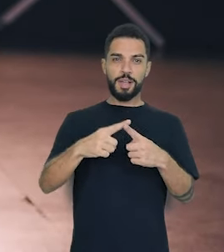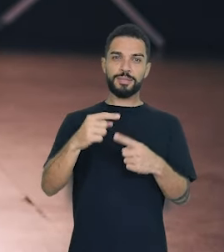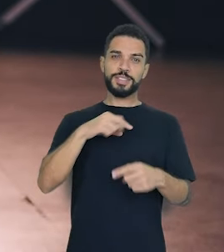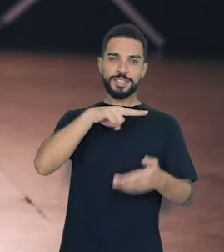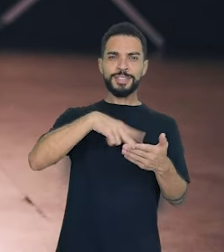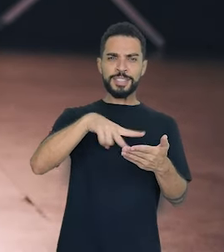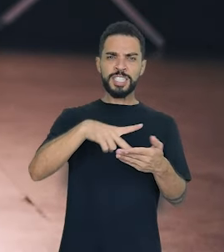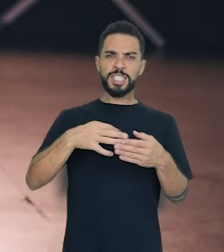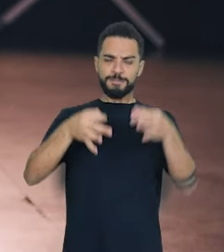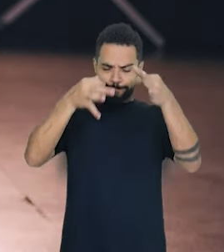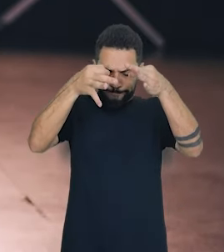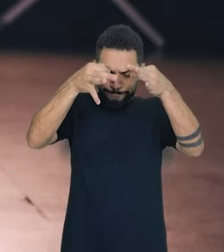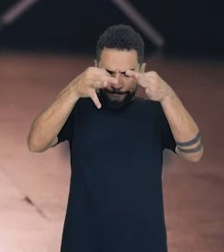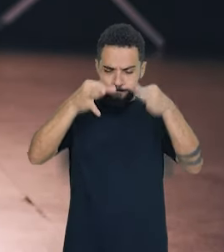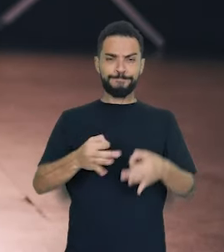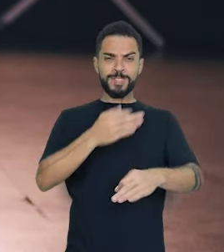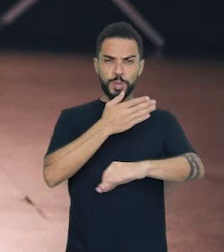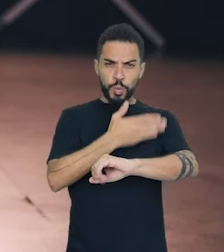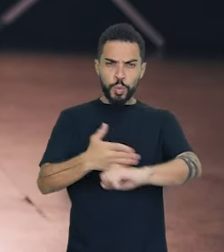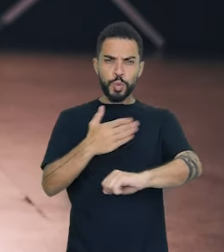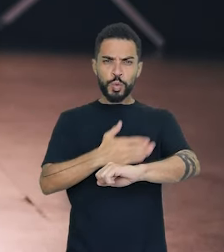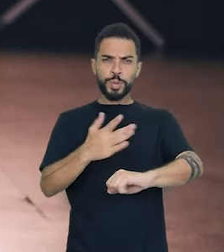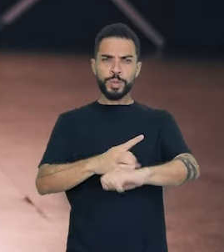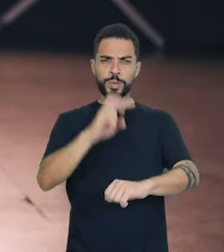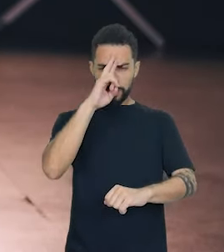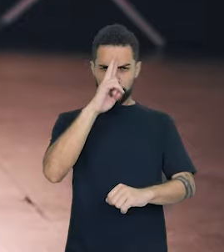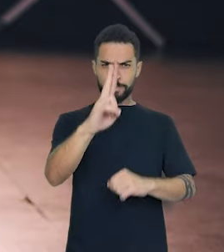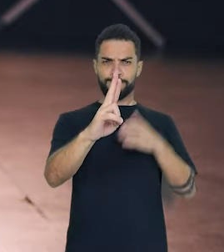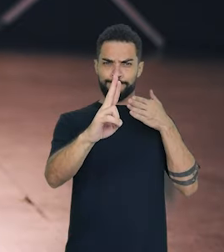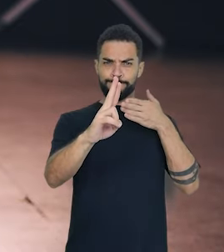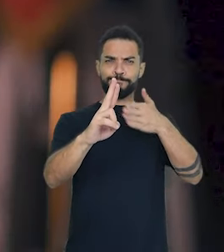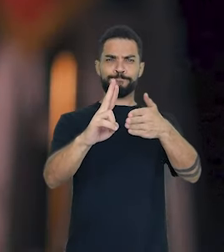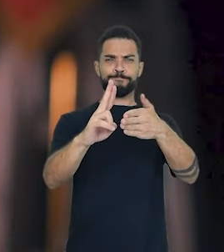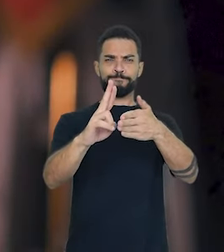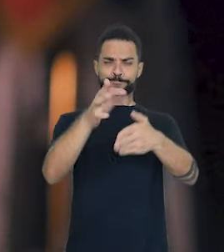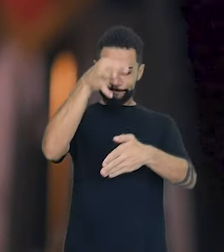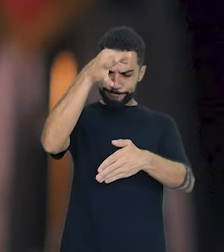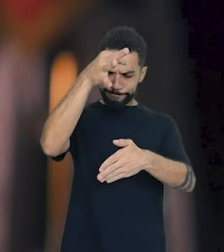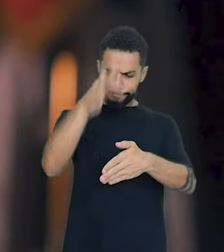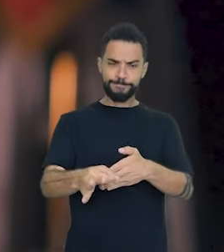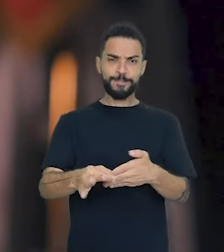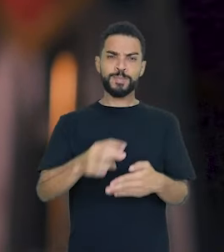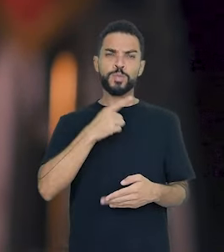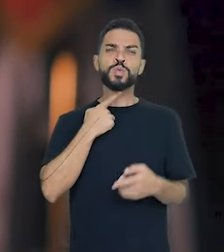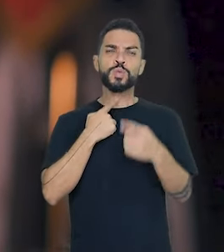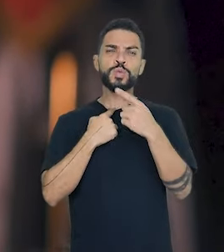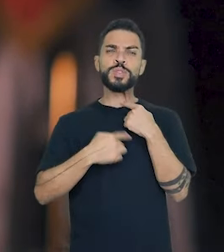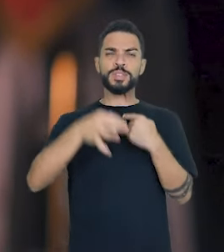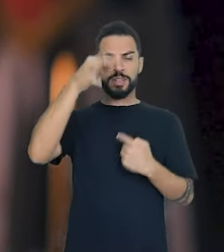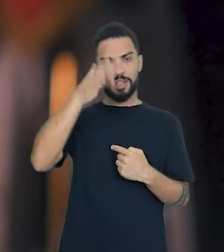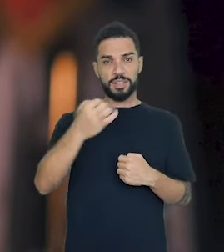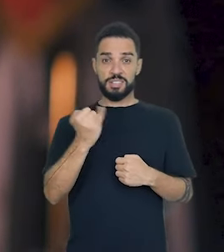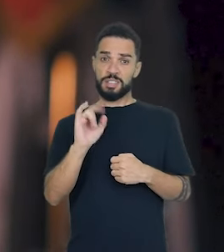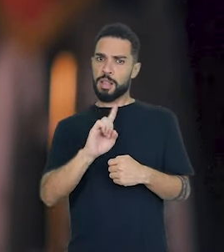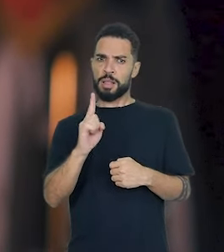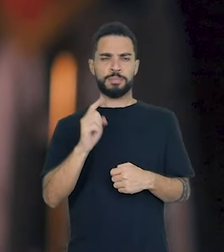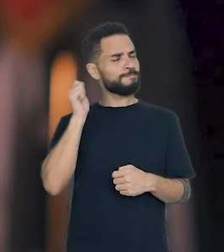ter disciplina, você tem que ter foco, determinação, senão você não consegue